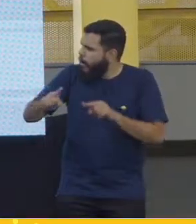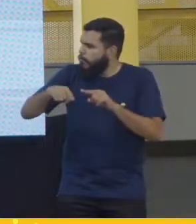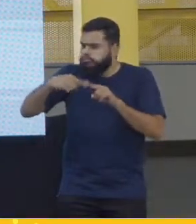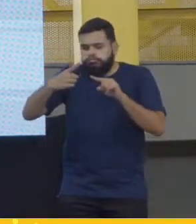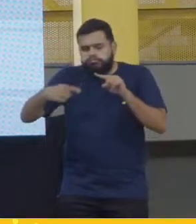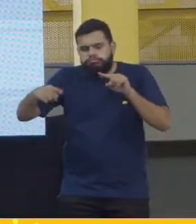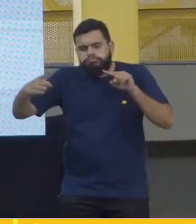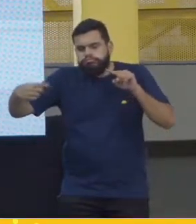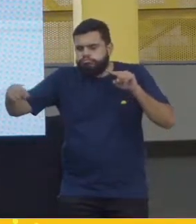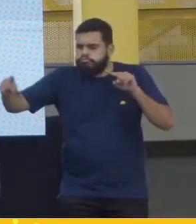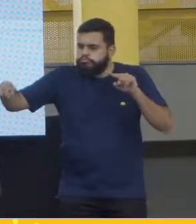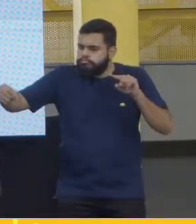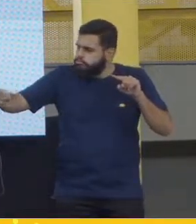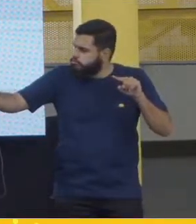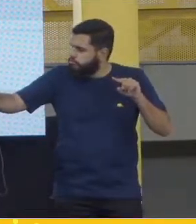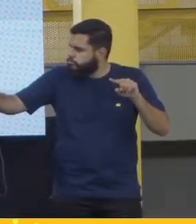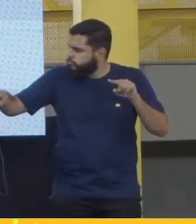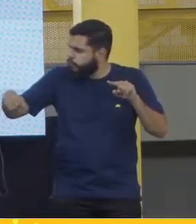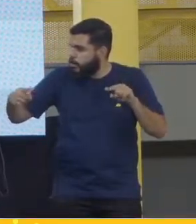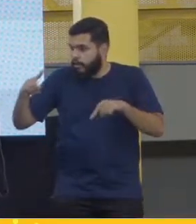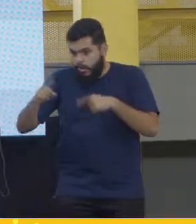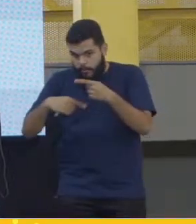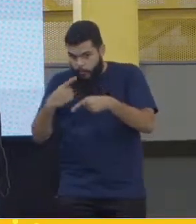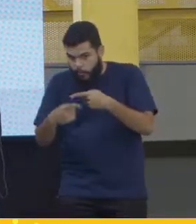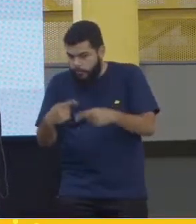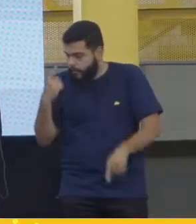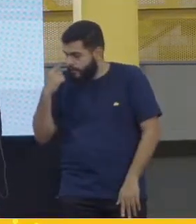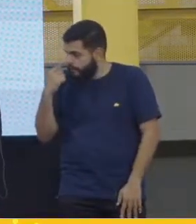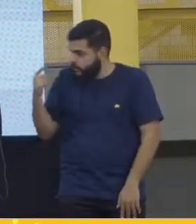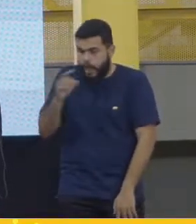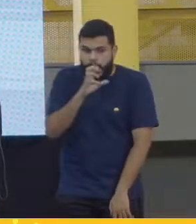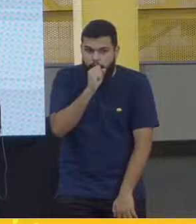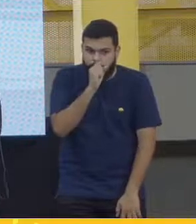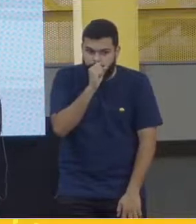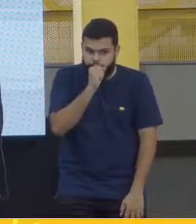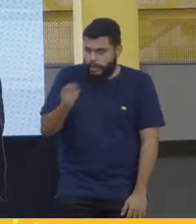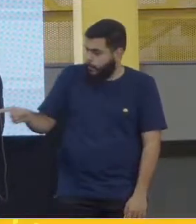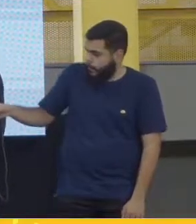comprida. Depois você tem o laranja,